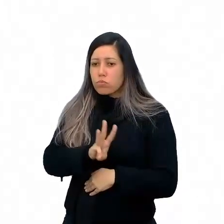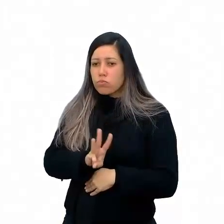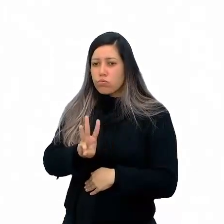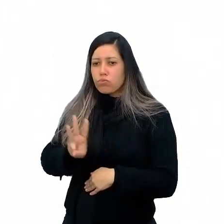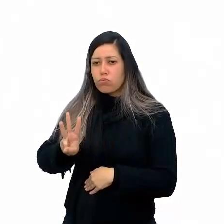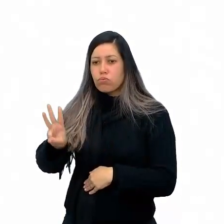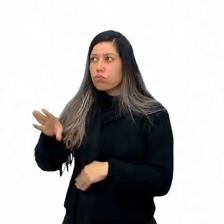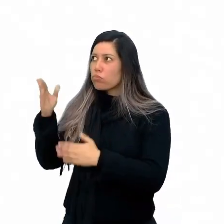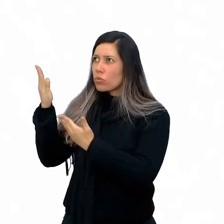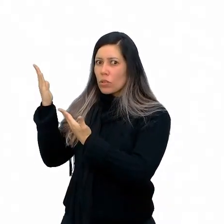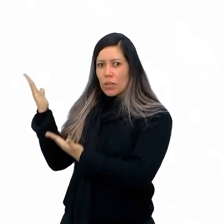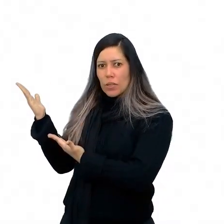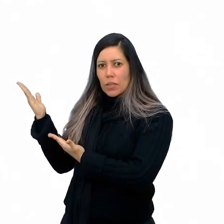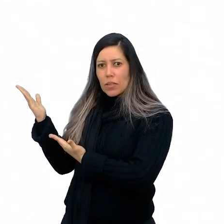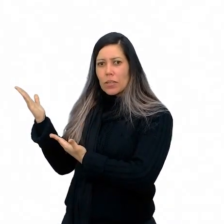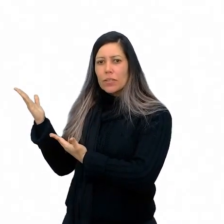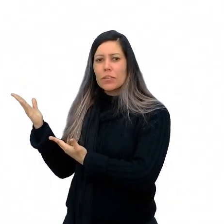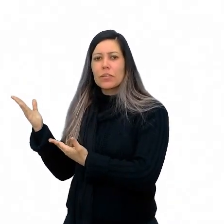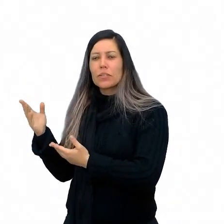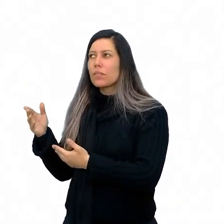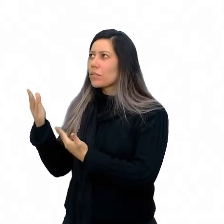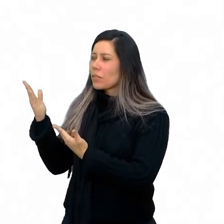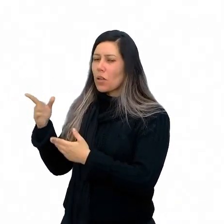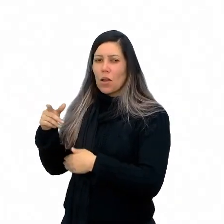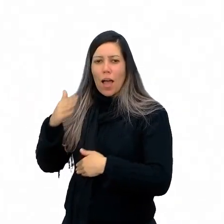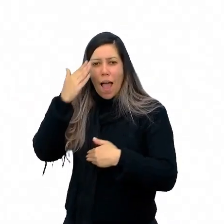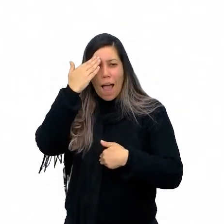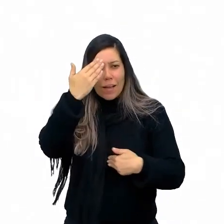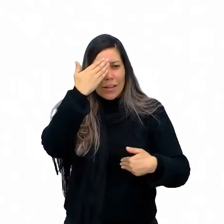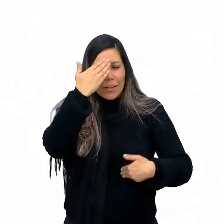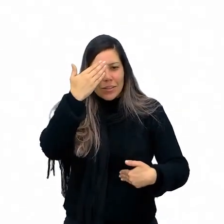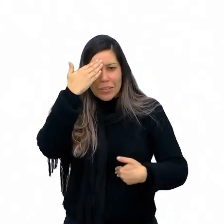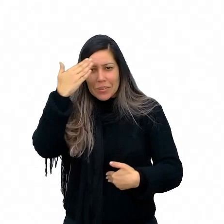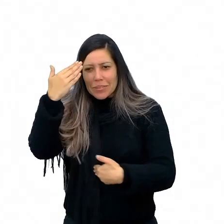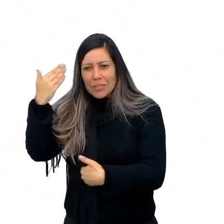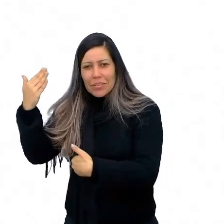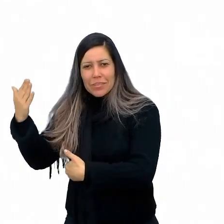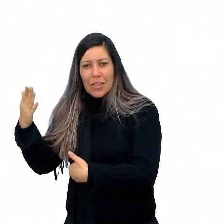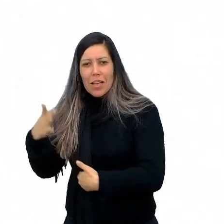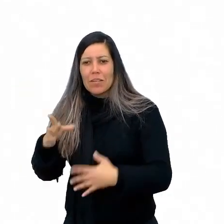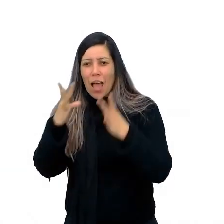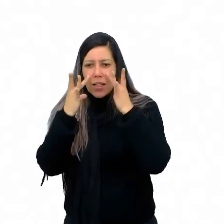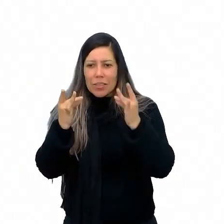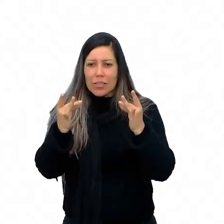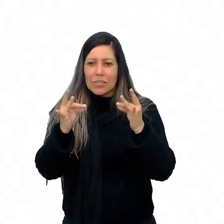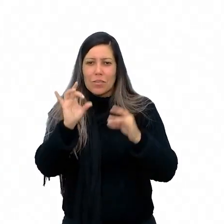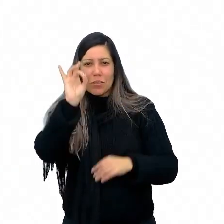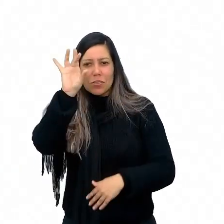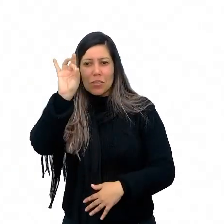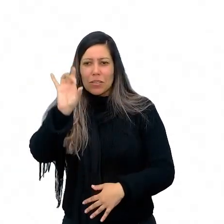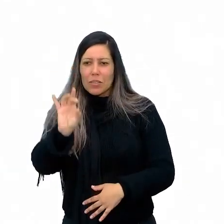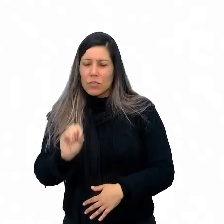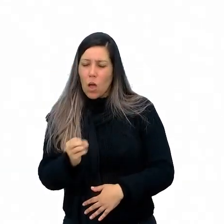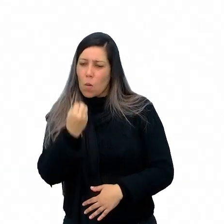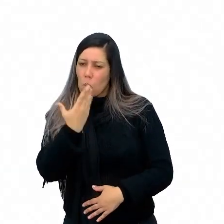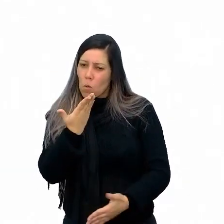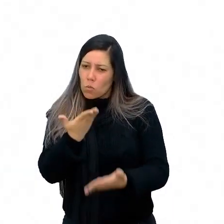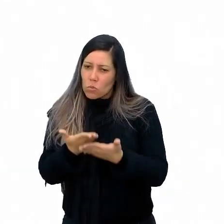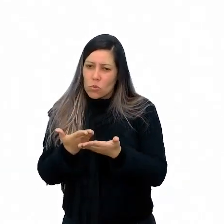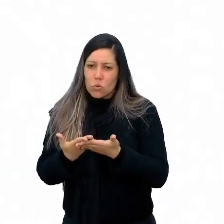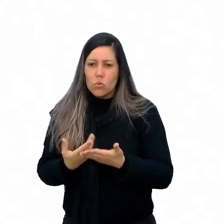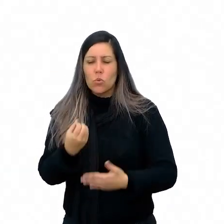nós utilizamos, e aí fica os nossos agradecimentos mesmo pela atenção de todos vocês. Bons estudos,